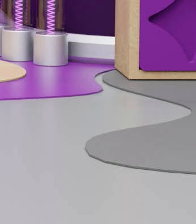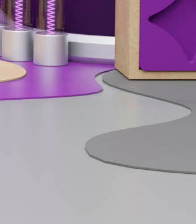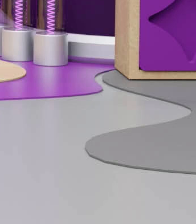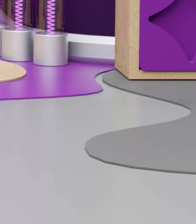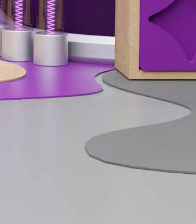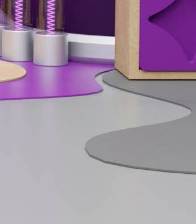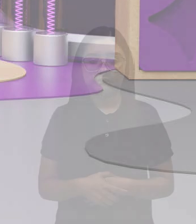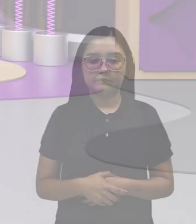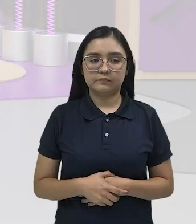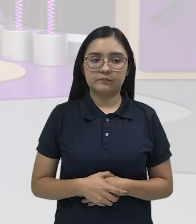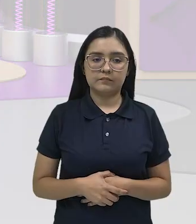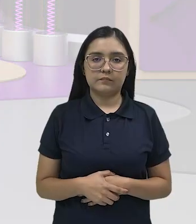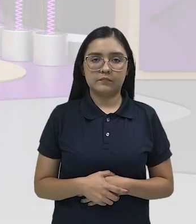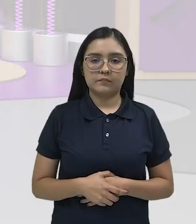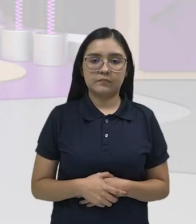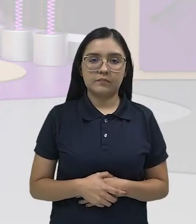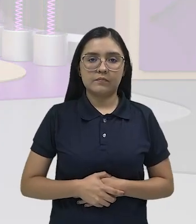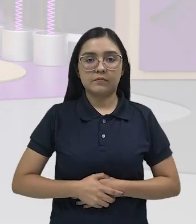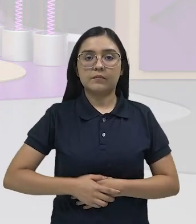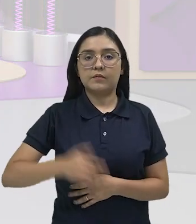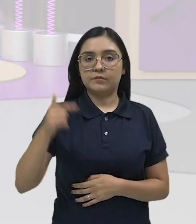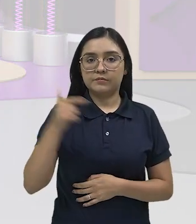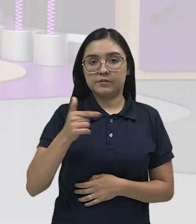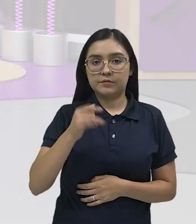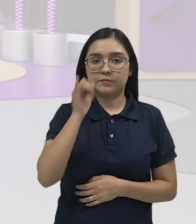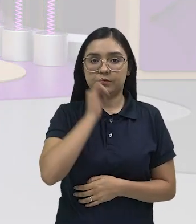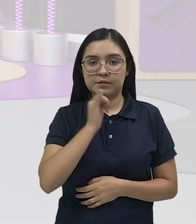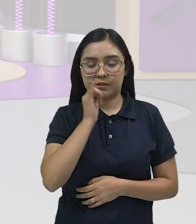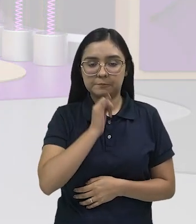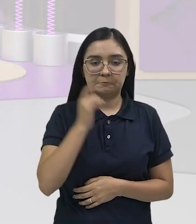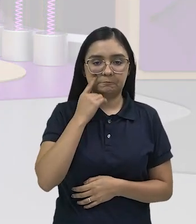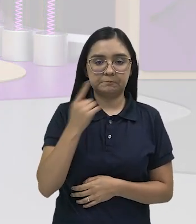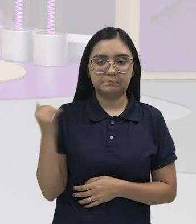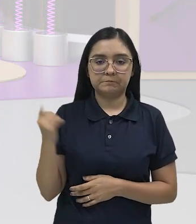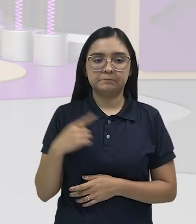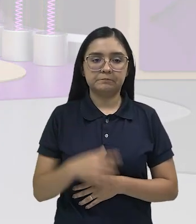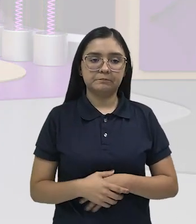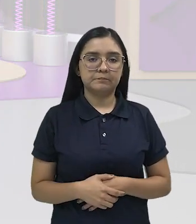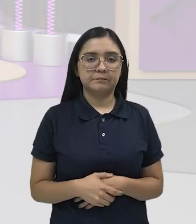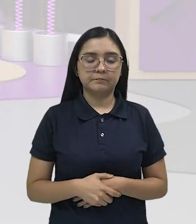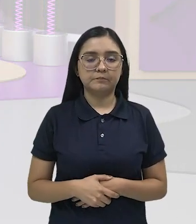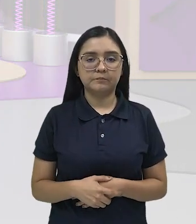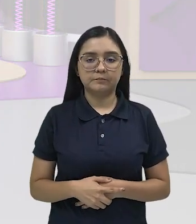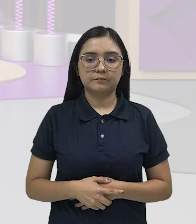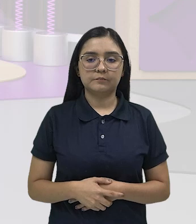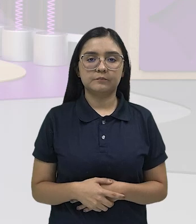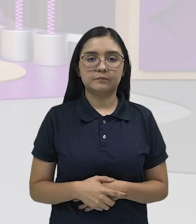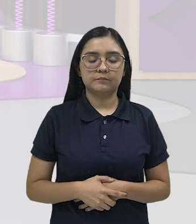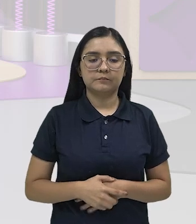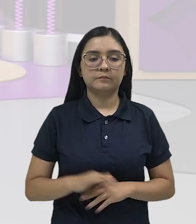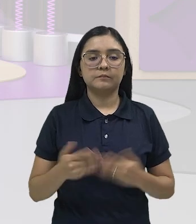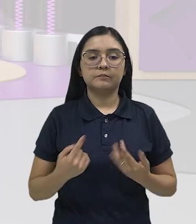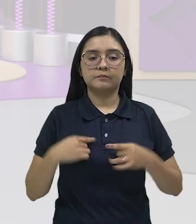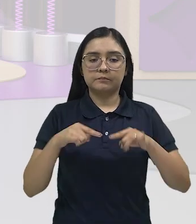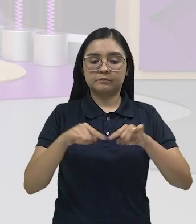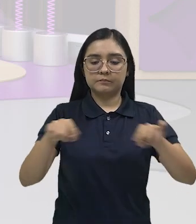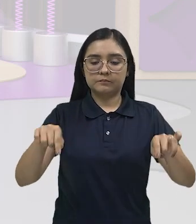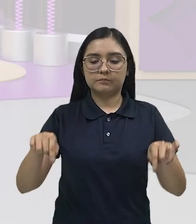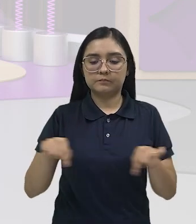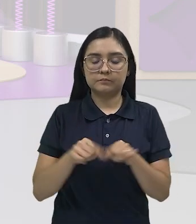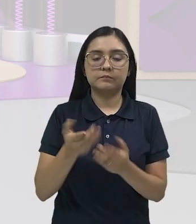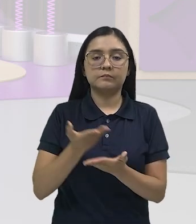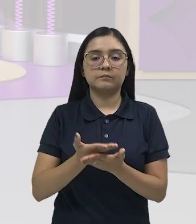vamos continuar. Vamos para um segundo exemplo. Olha aqui que eu tenho do meu lado. Ó. Em uma sala de